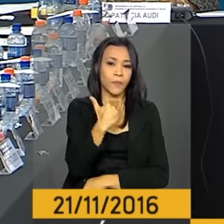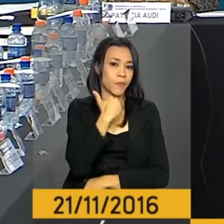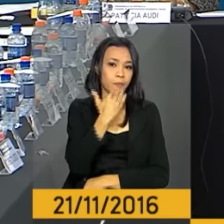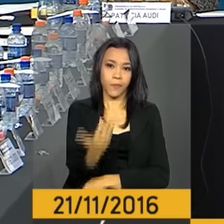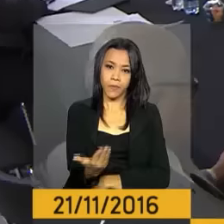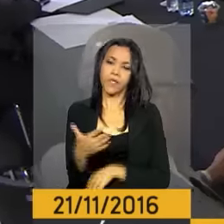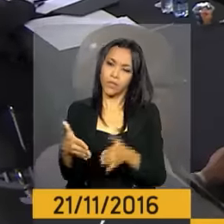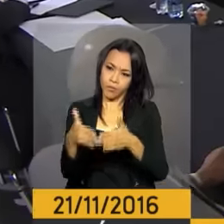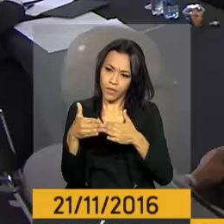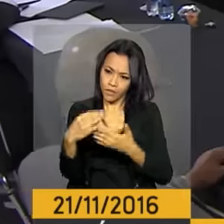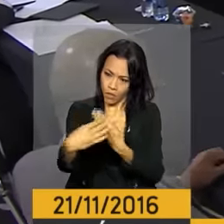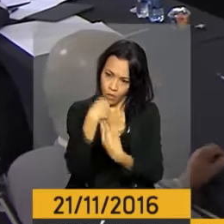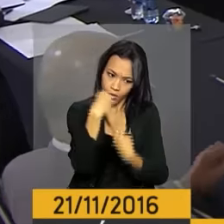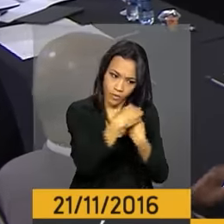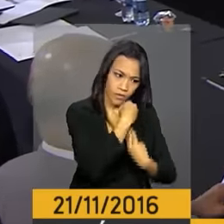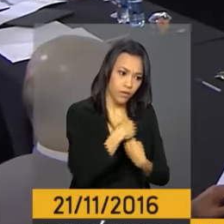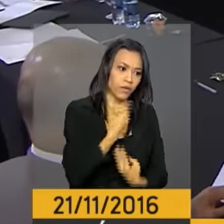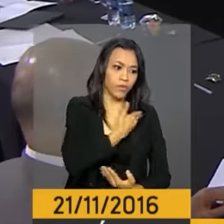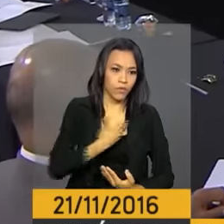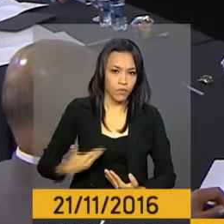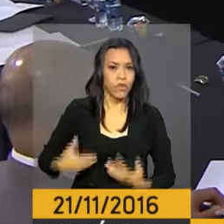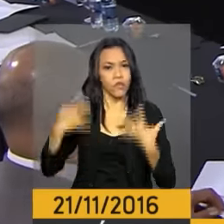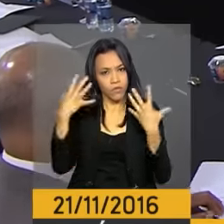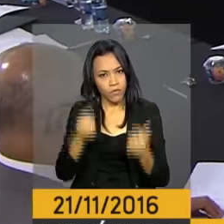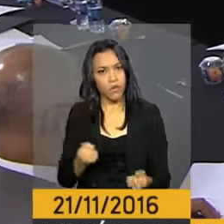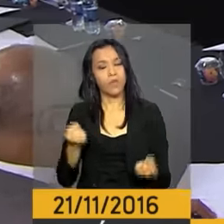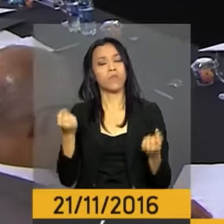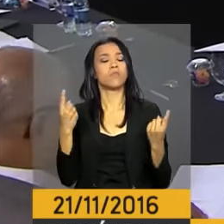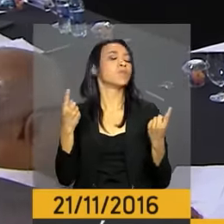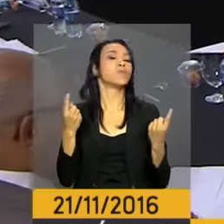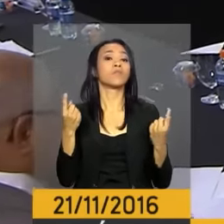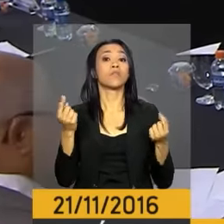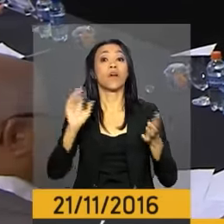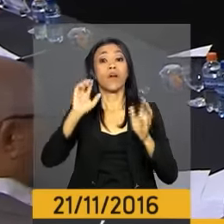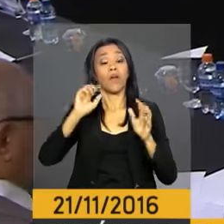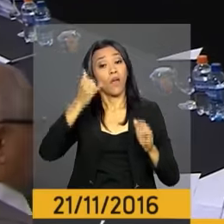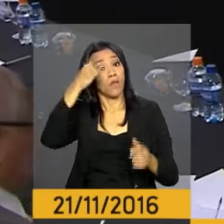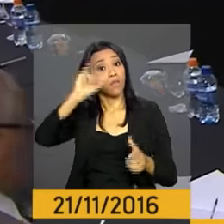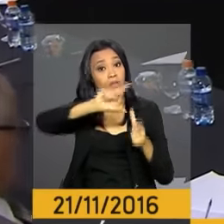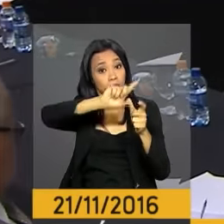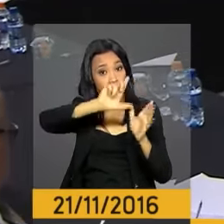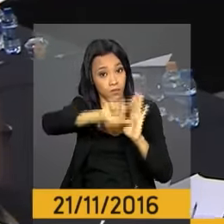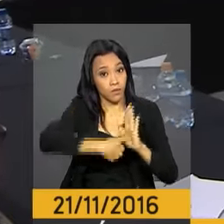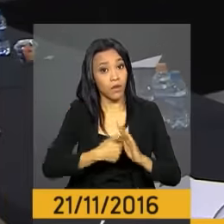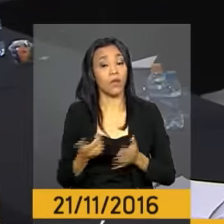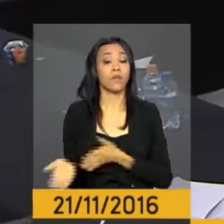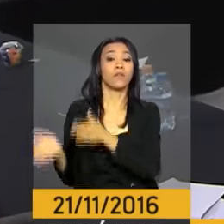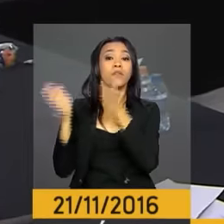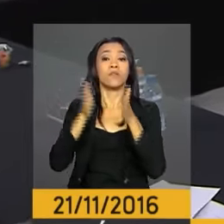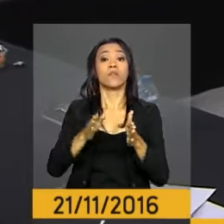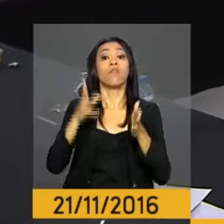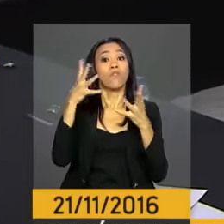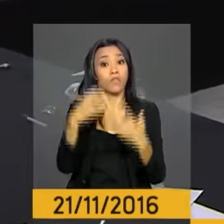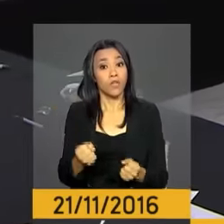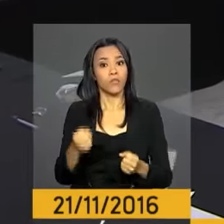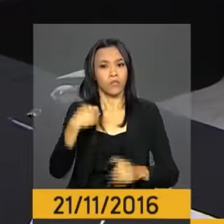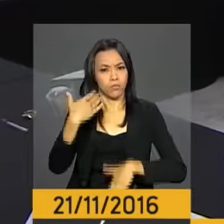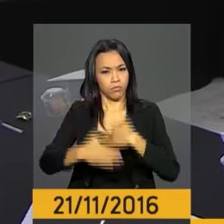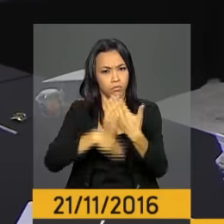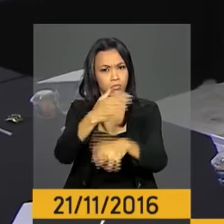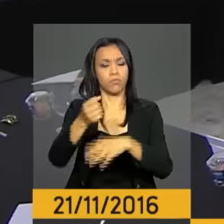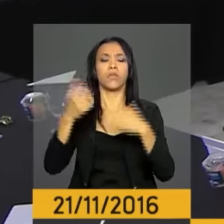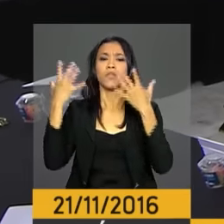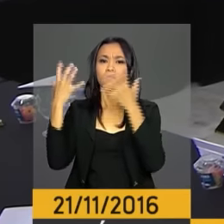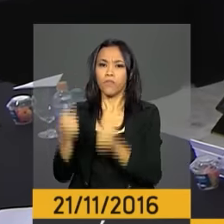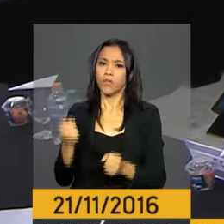auxiliem nisso. Vamos combater a recessão, vamos retomar o crescimento e vamos gerar emprego. Mas não